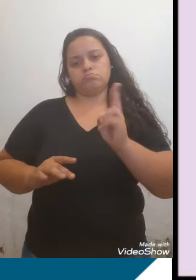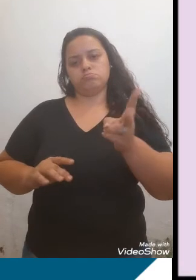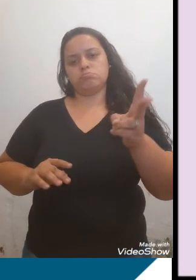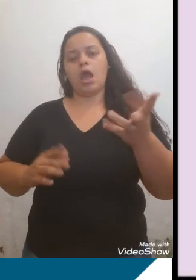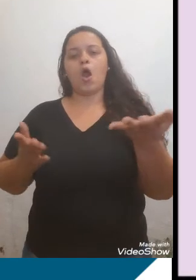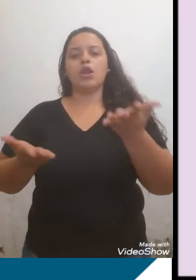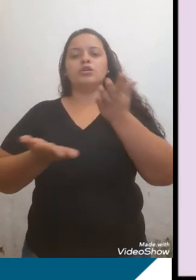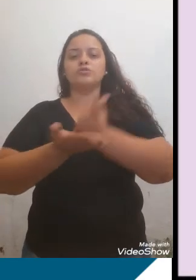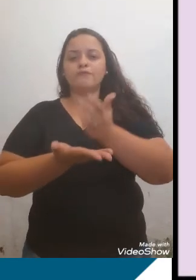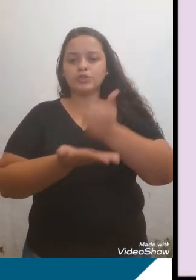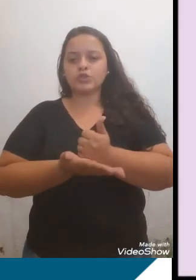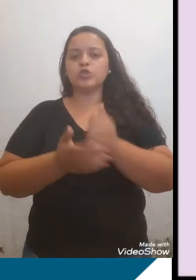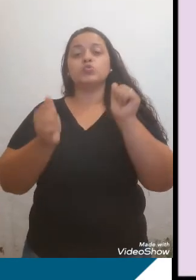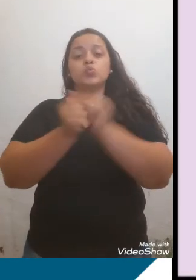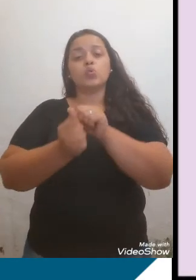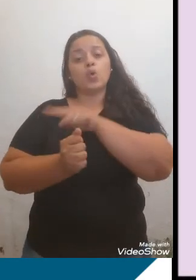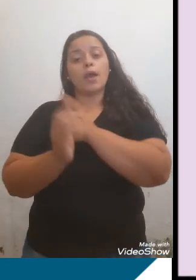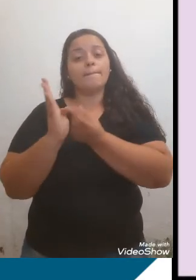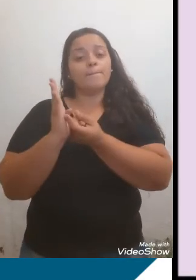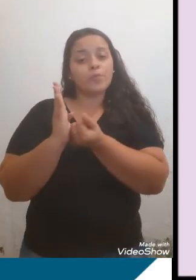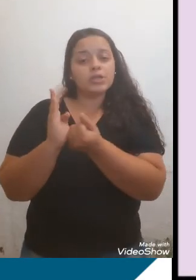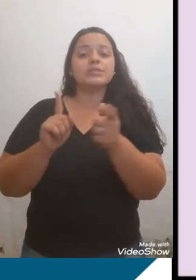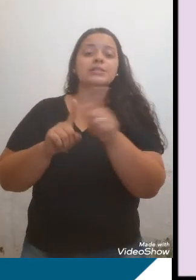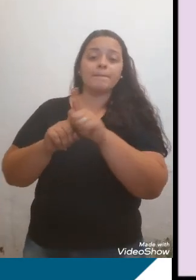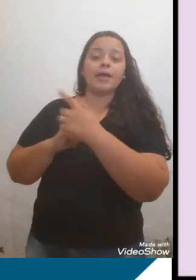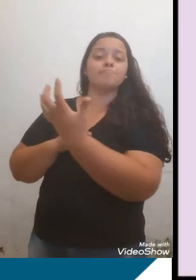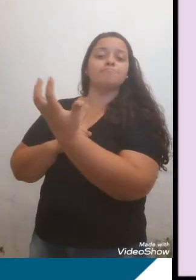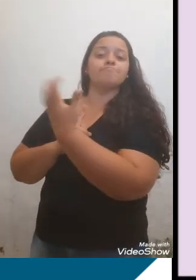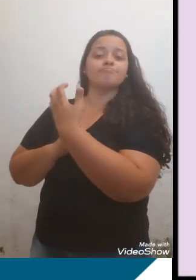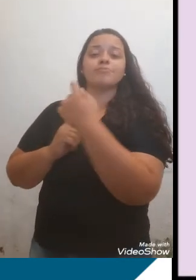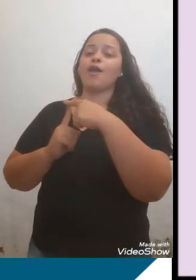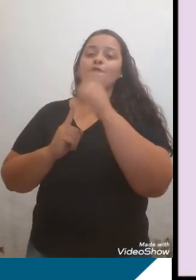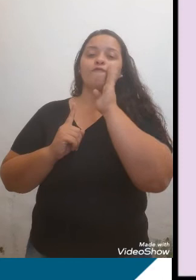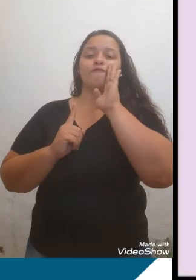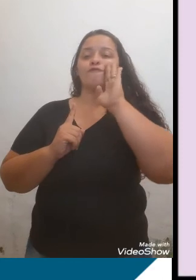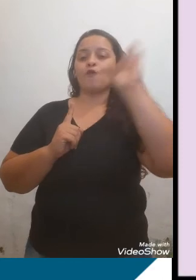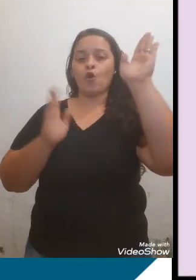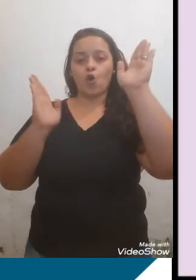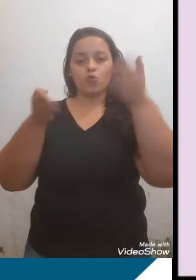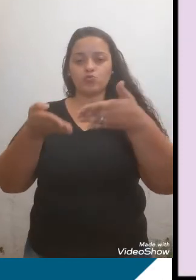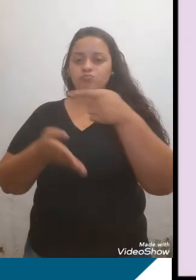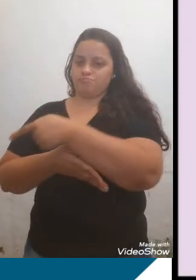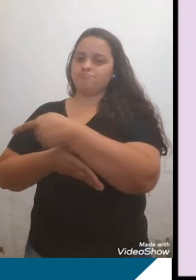essa influência, esse poder, junto com a burguesia, que é o grande grupo social do século XIX.